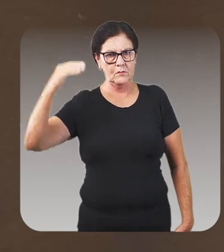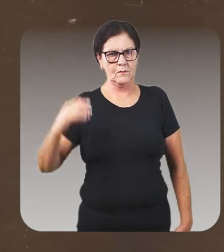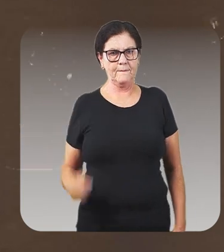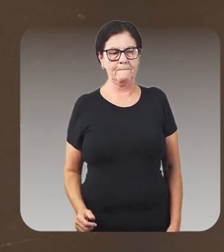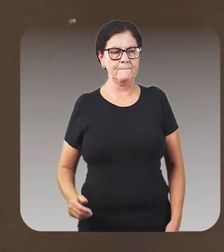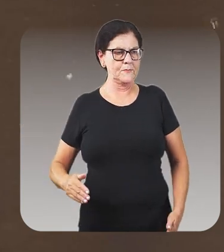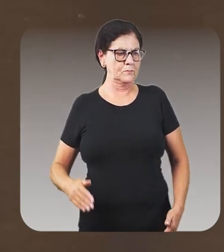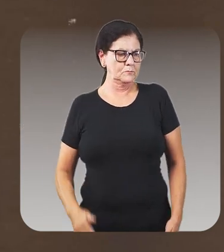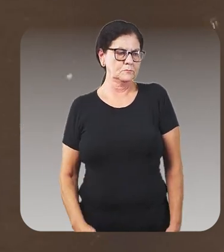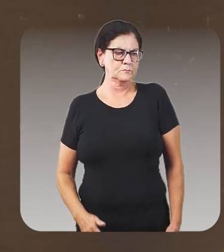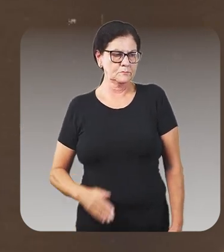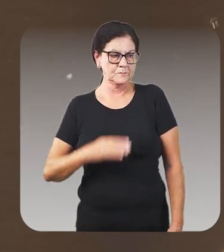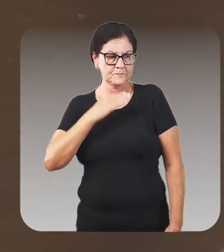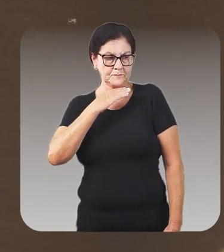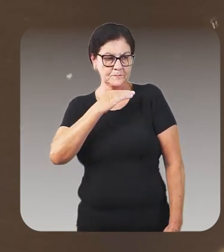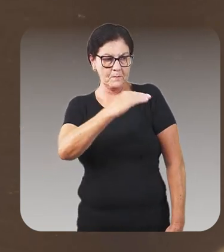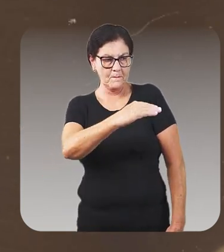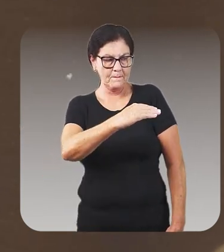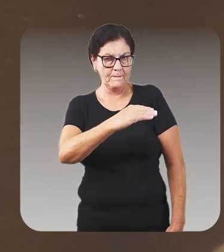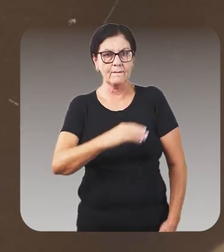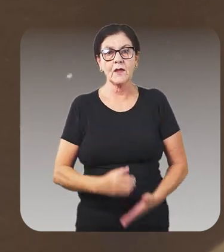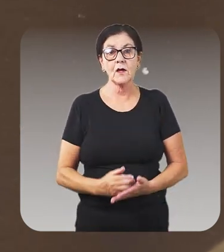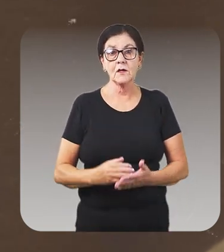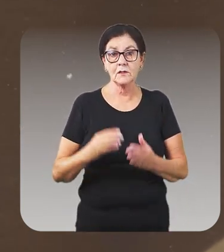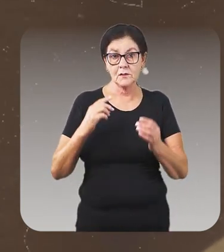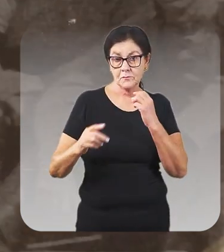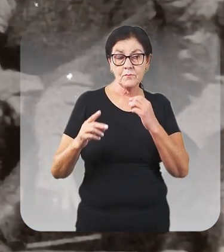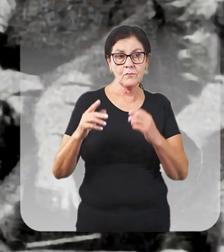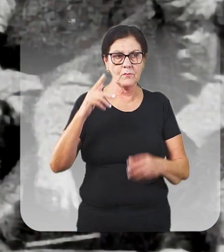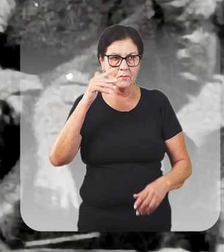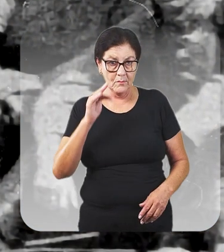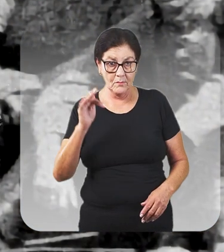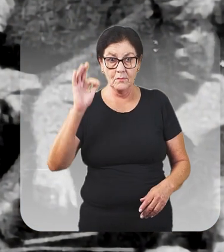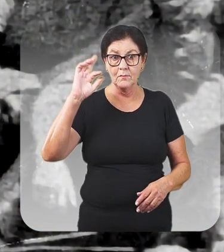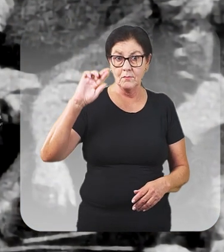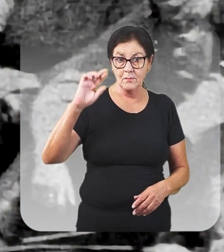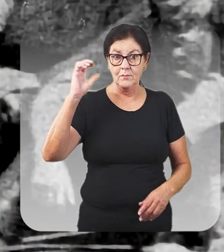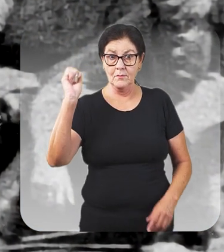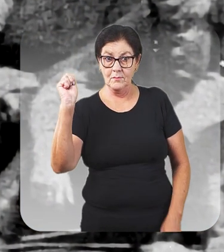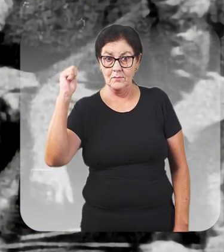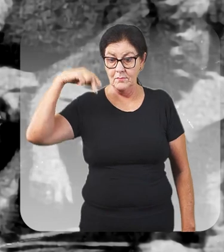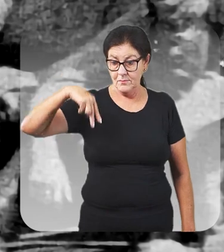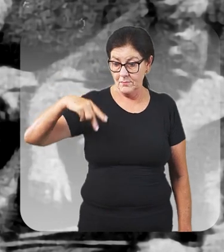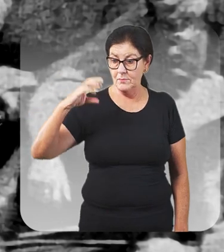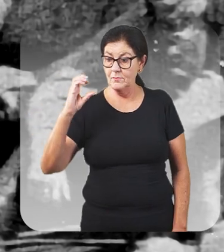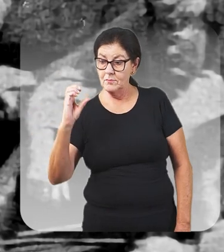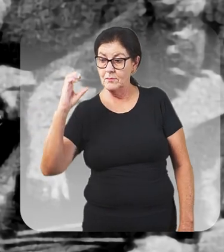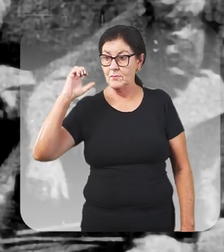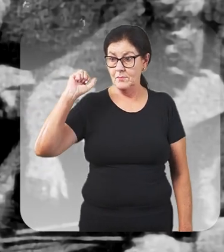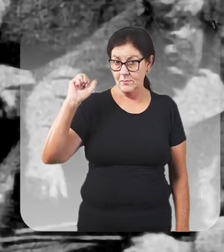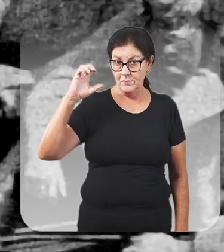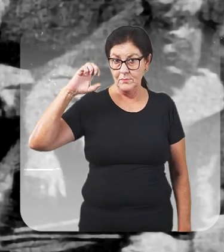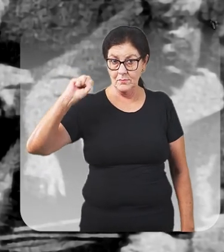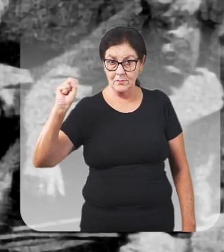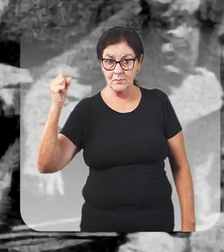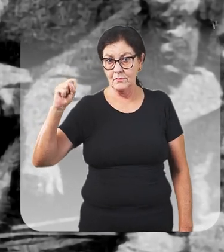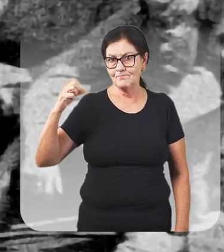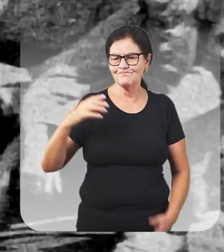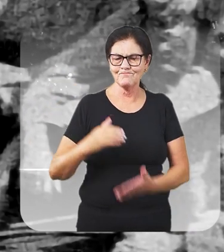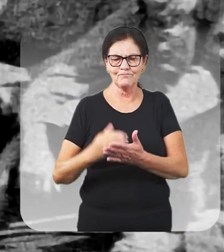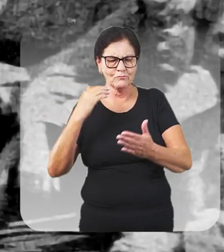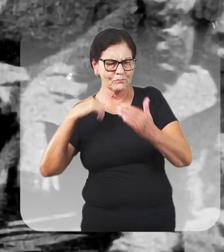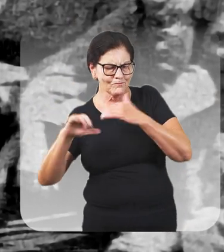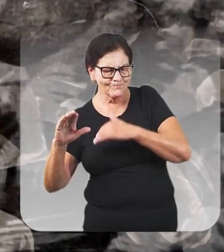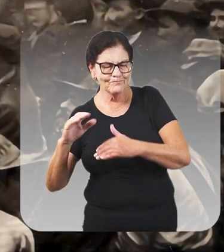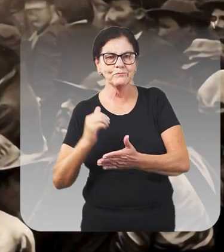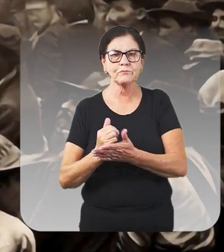de Pandiá Calógera e a forte presença da missão francesa foram alvos de críticas, tanto pelo caráter técnico e distante